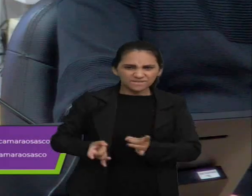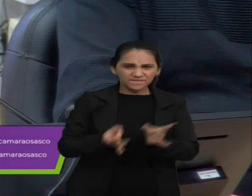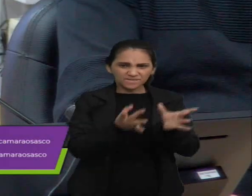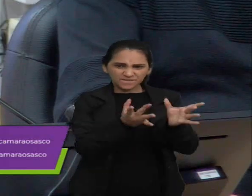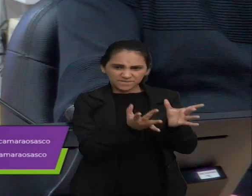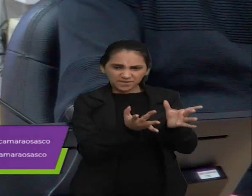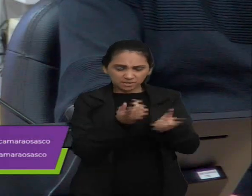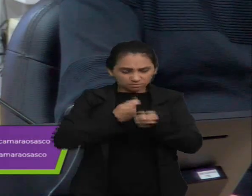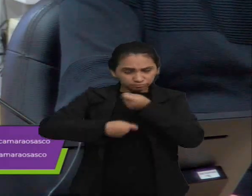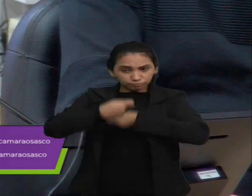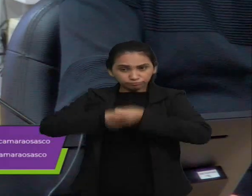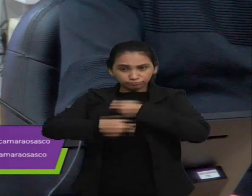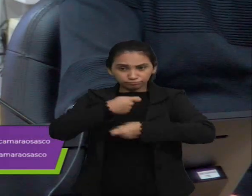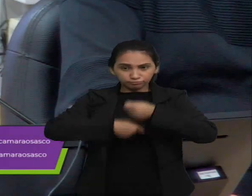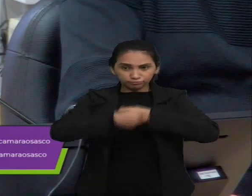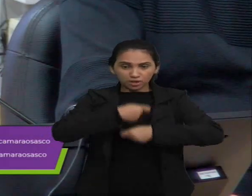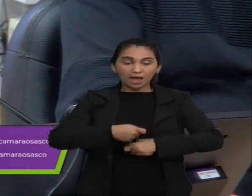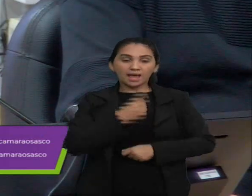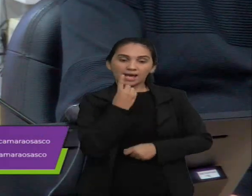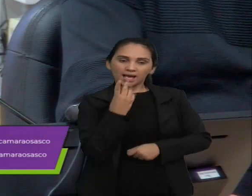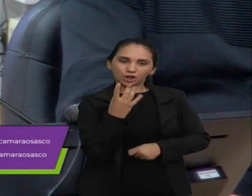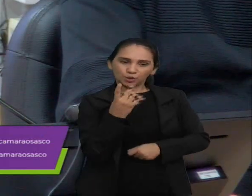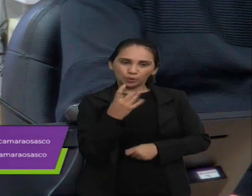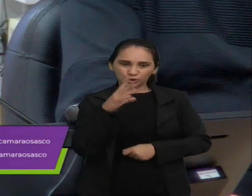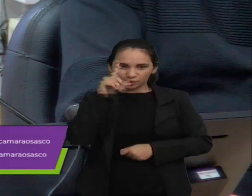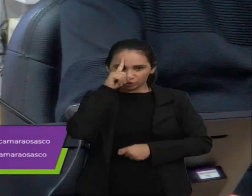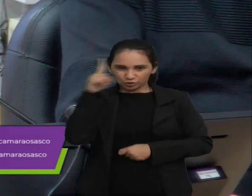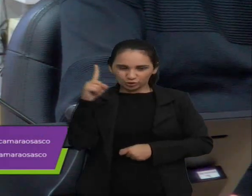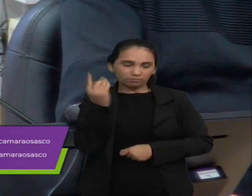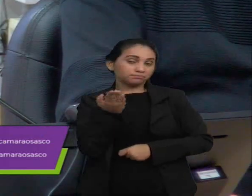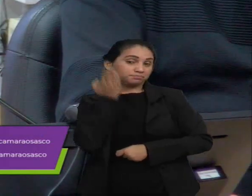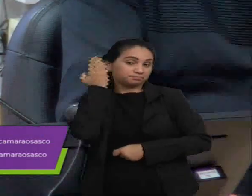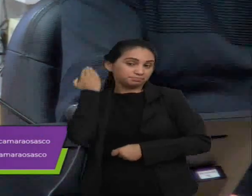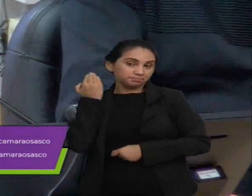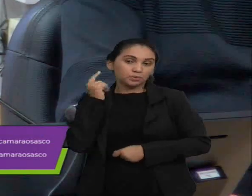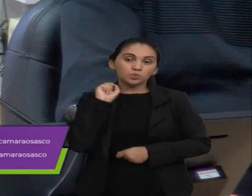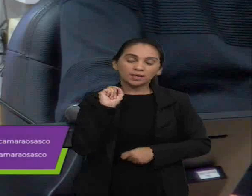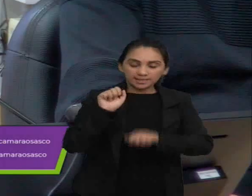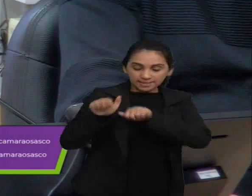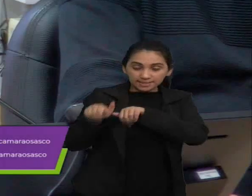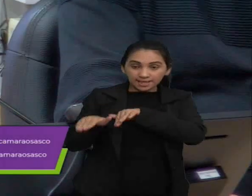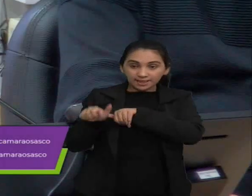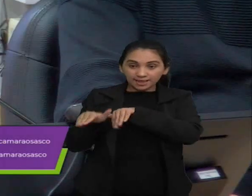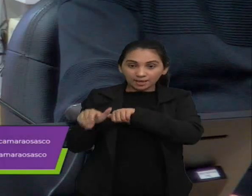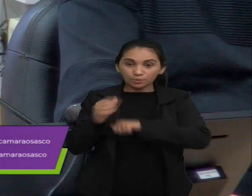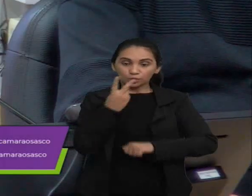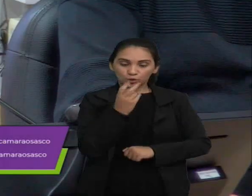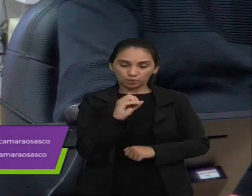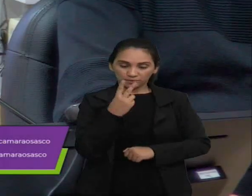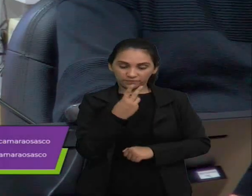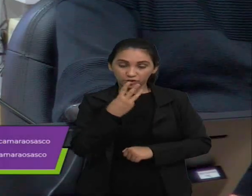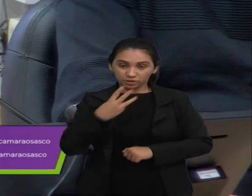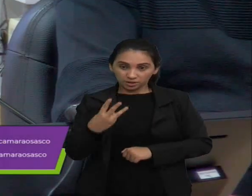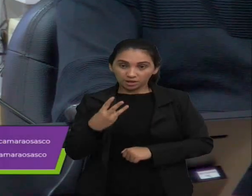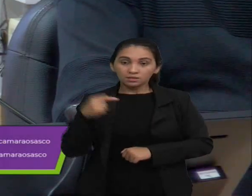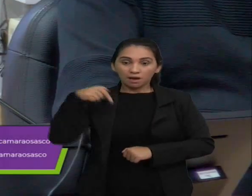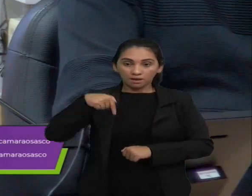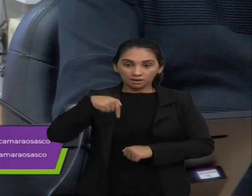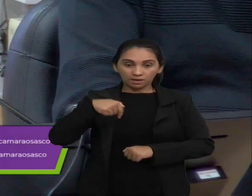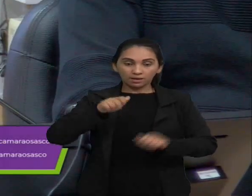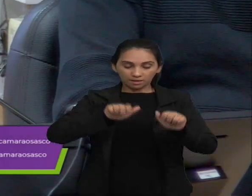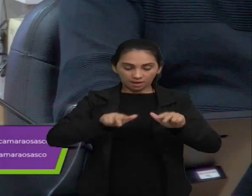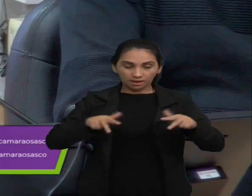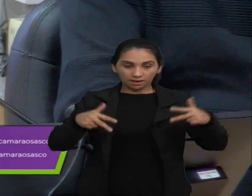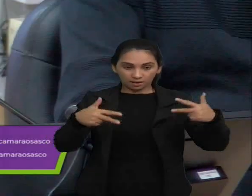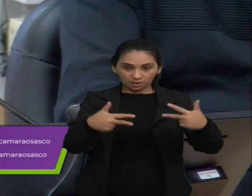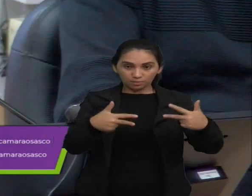aos 14 dias do mês de setembro do ano de 2023, às duas horas, reuniram-se, na Câmara Municipal de Osasco,